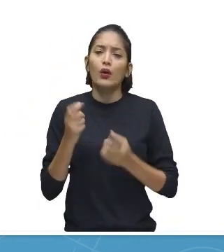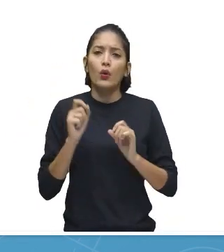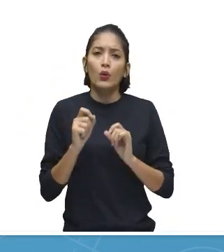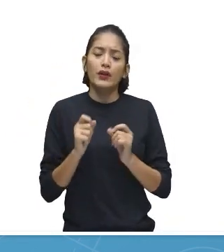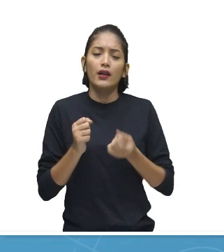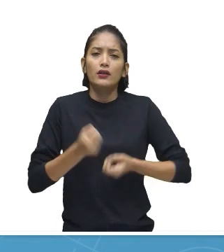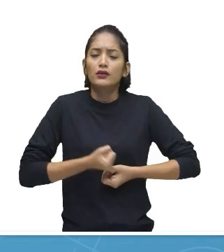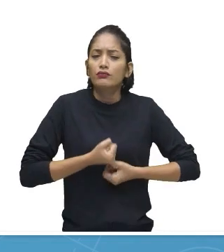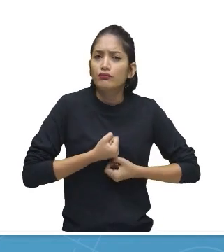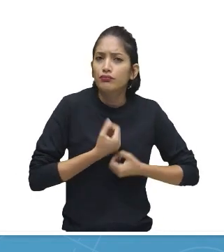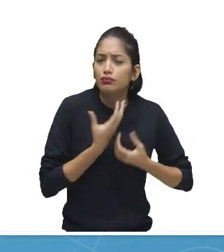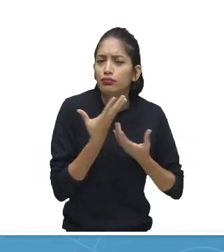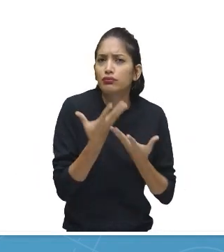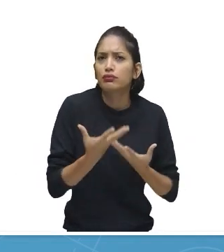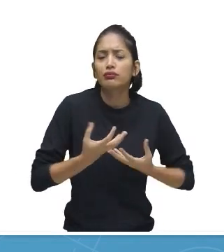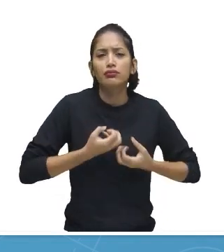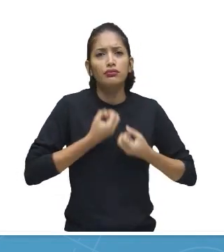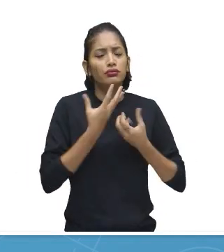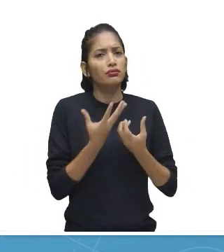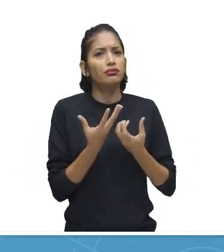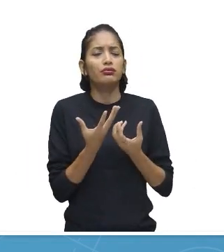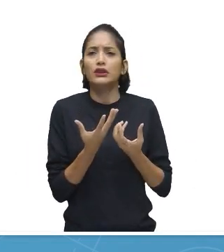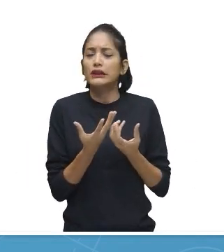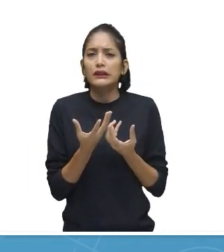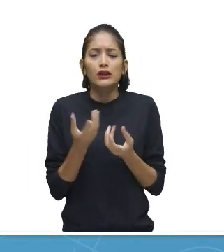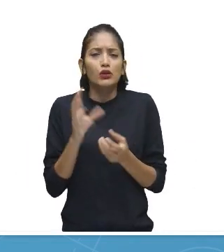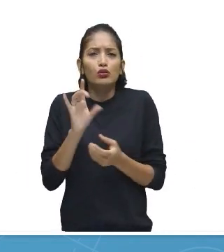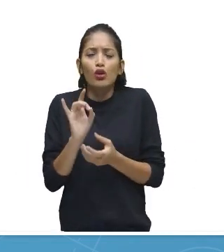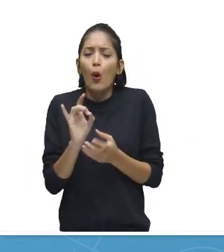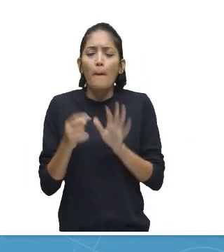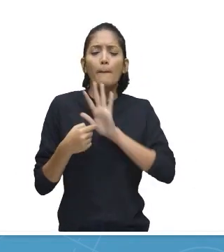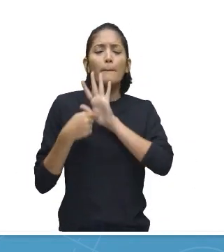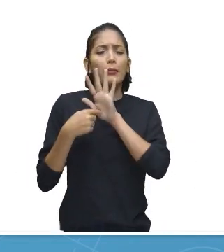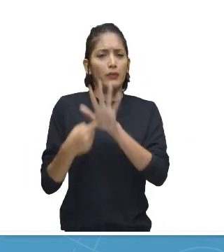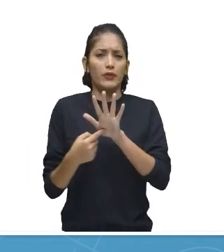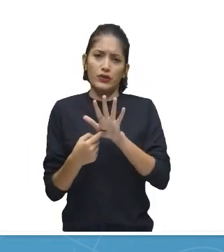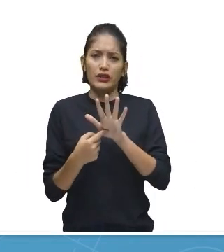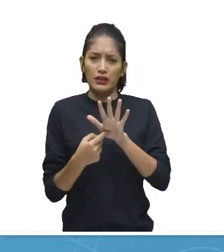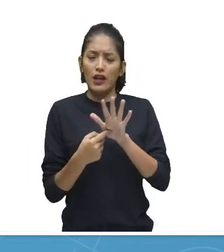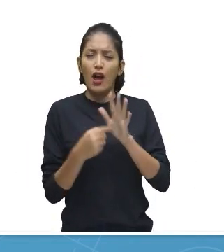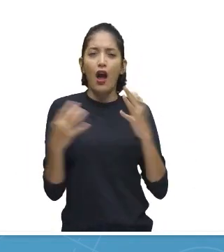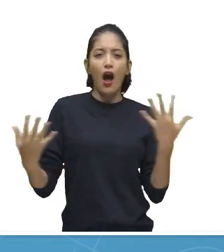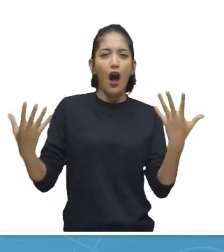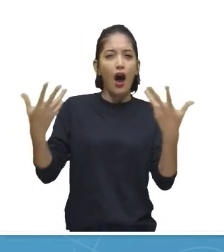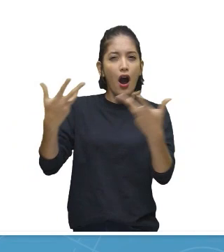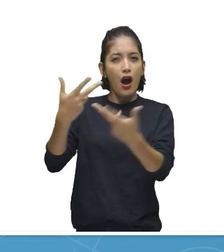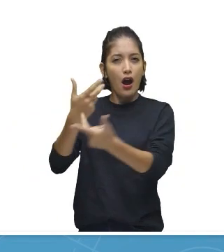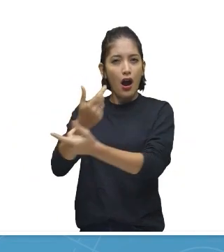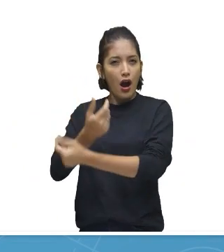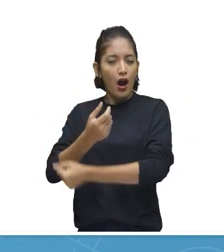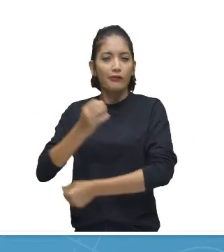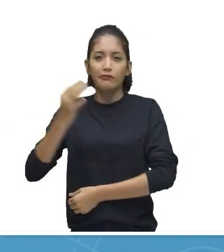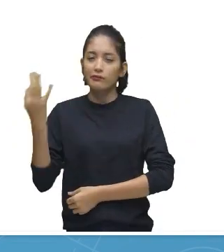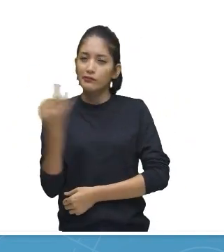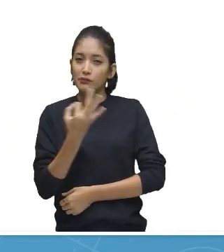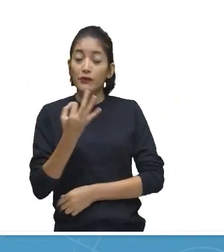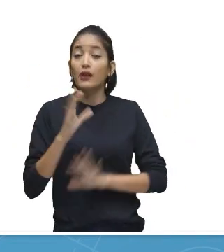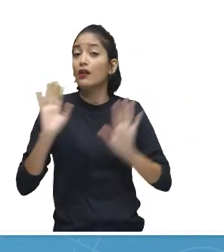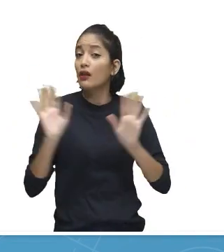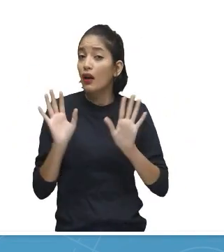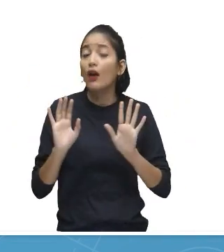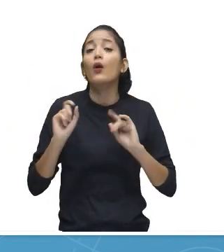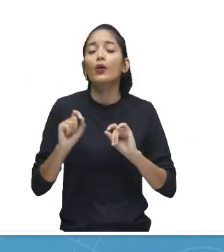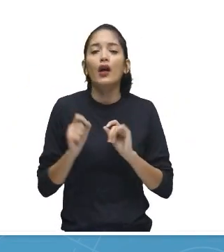se expressar, eles não queriam mais, né, só fazer uma representação do belo, daquele ideal, eles queriam colocar ali as